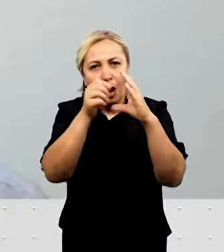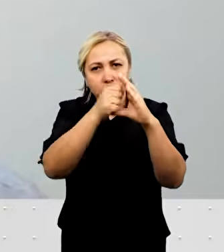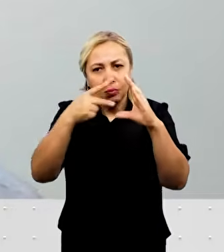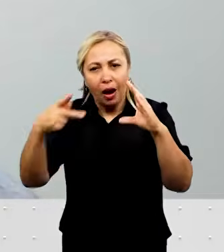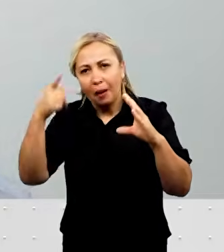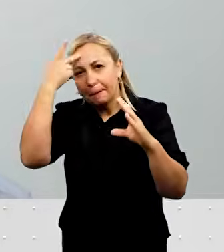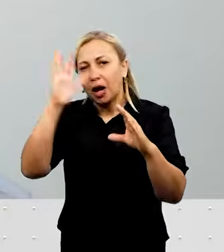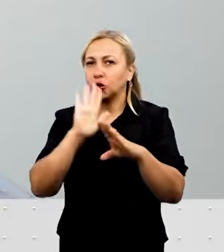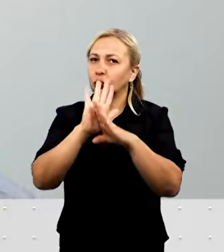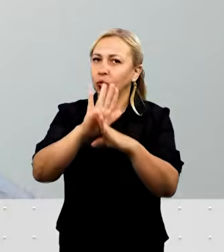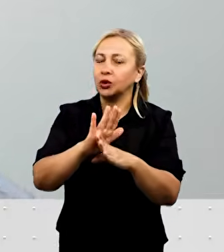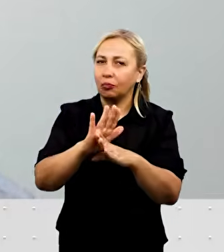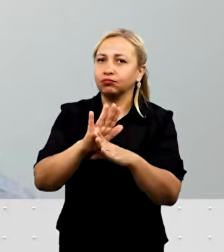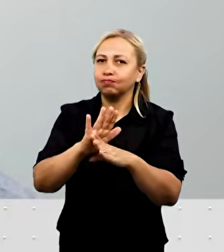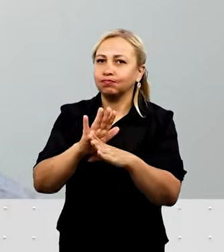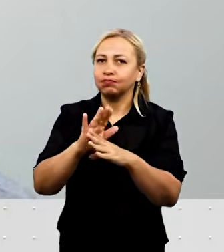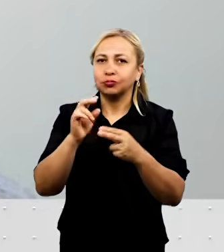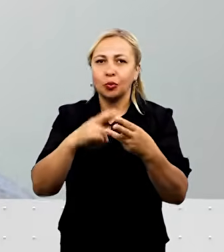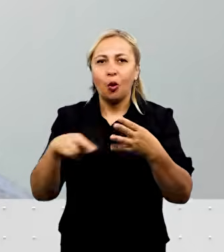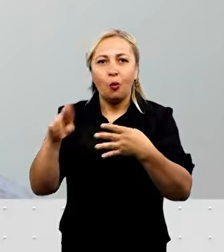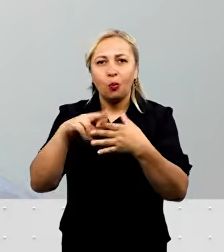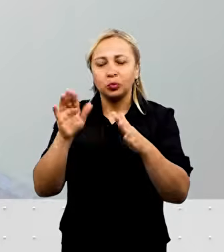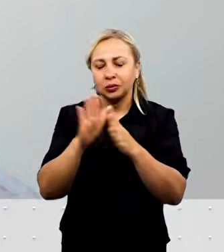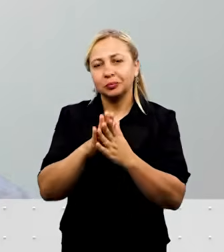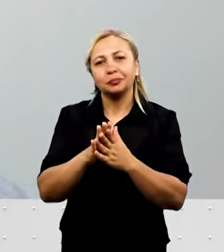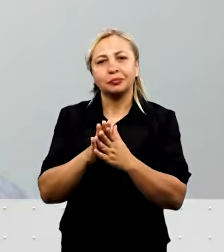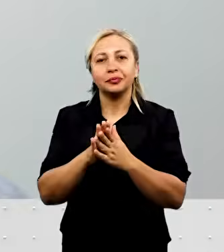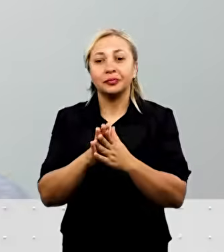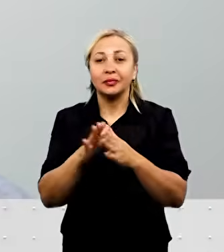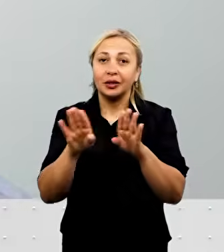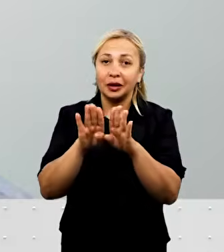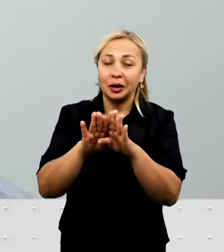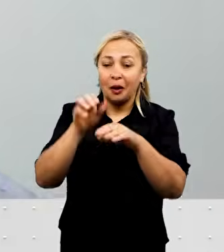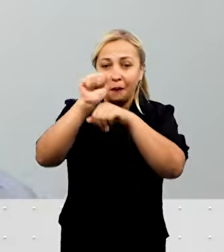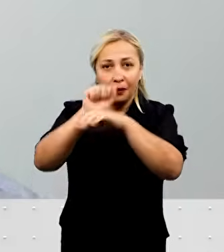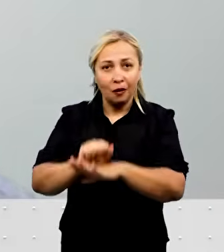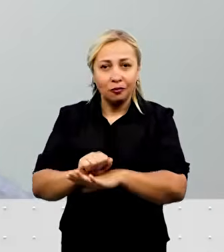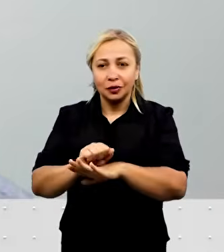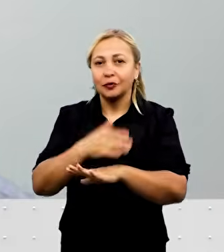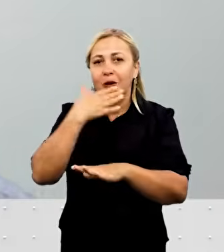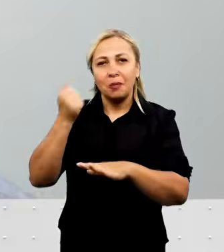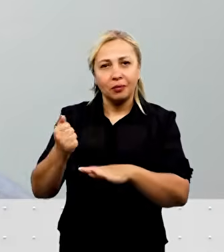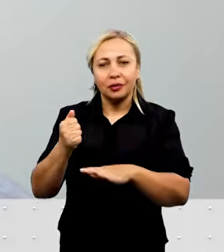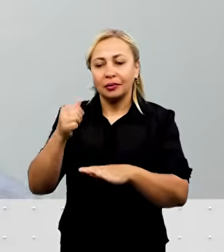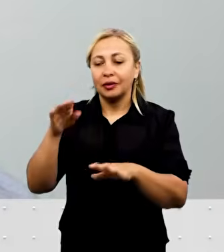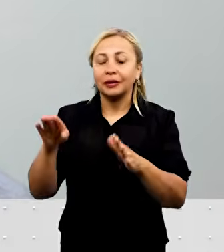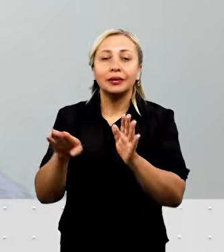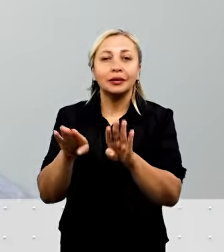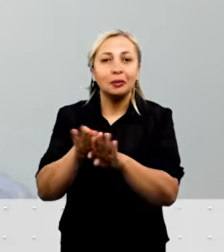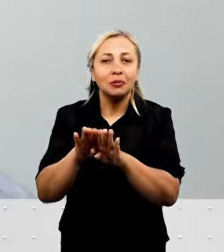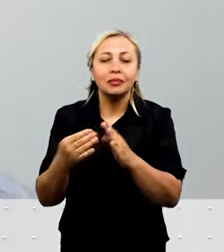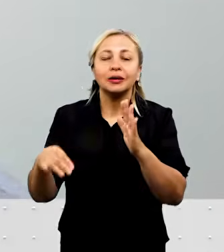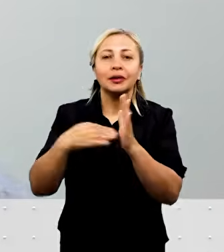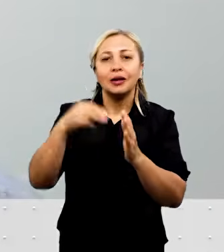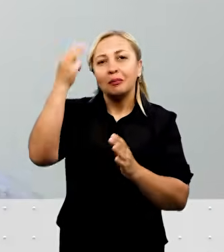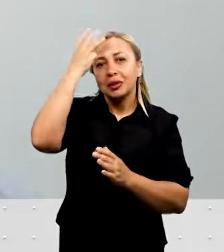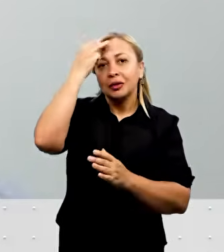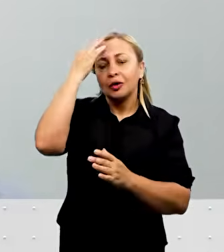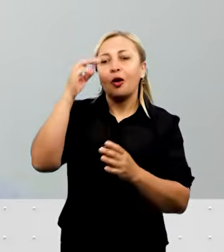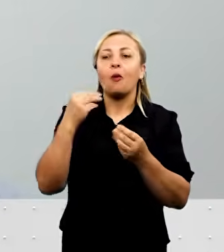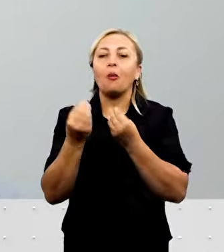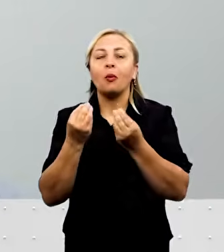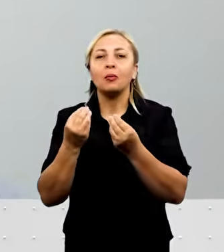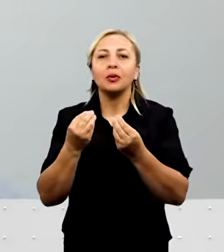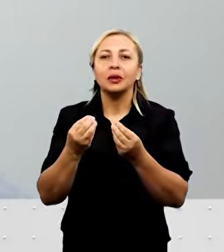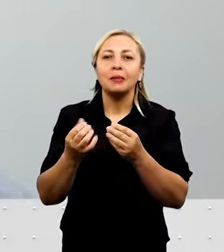Outros recursos para esse software. E a gente também traz essa mentalidade de institucionalizar como um projeto